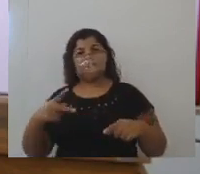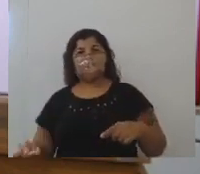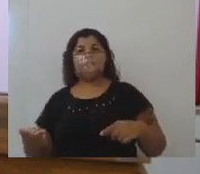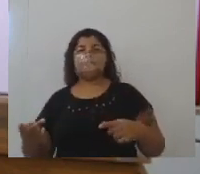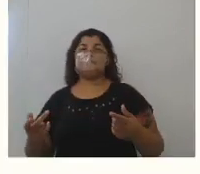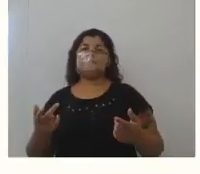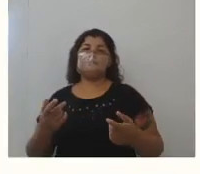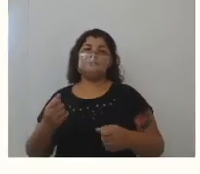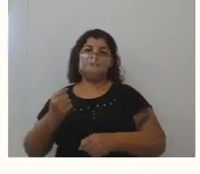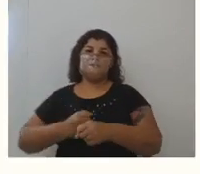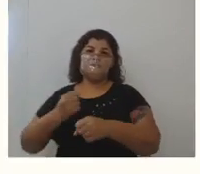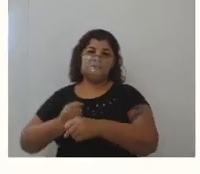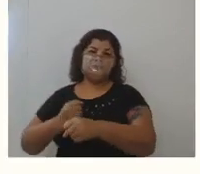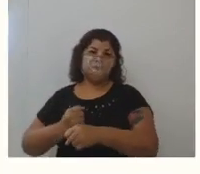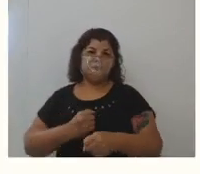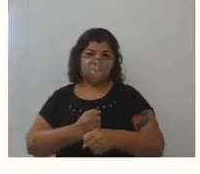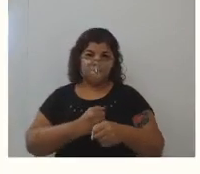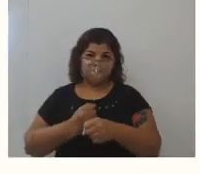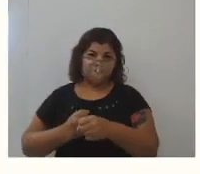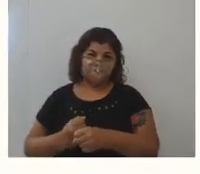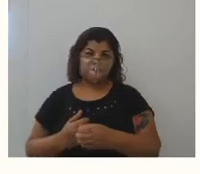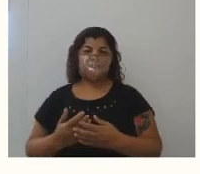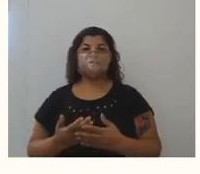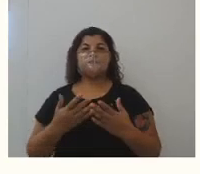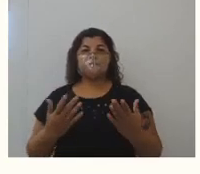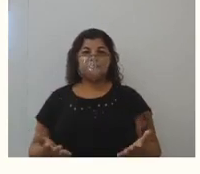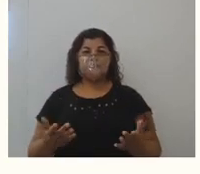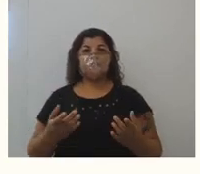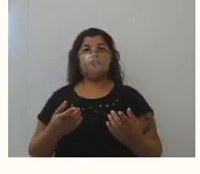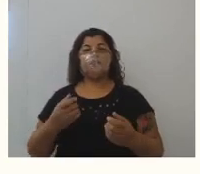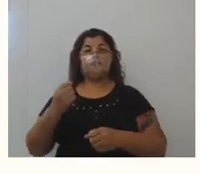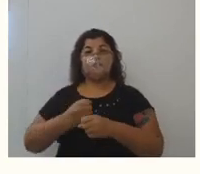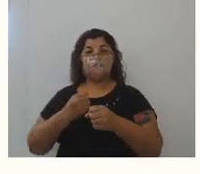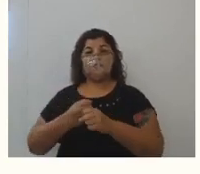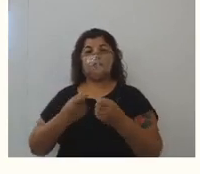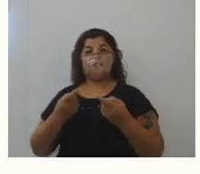levando em conta apenas os dados da violência contra jovens, aí ó, bora